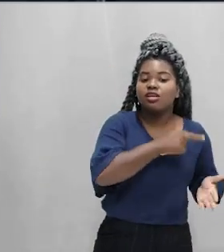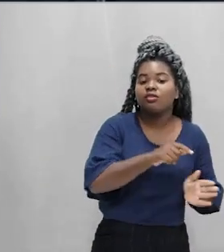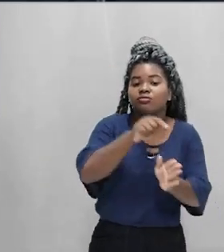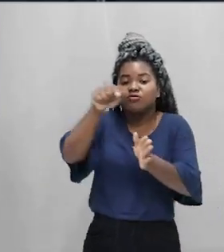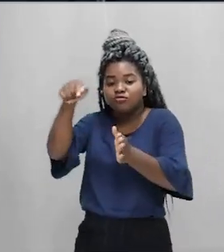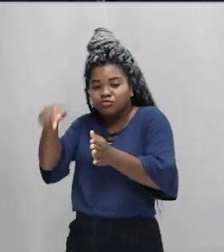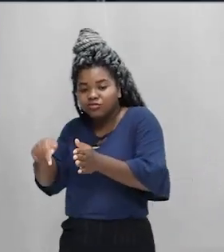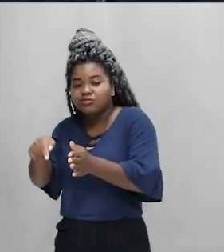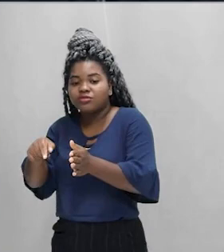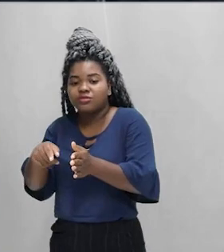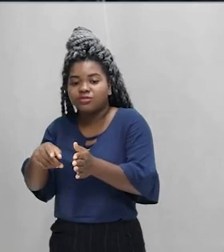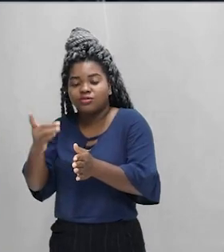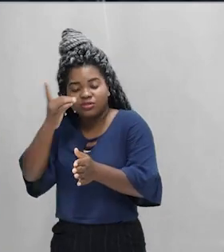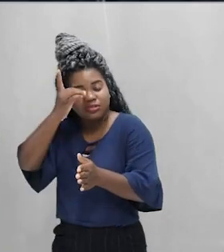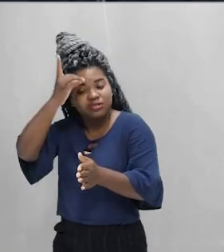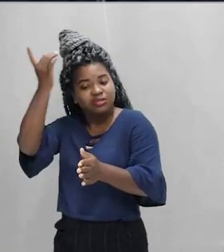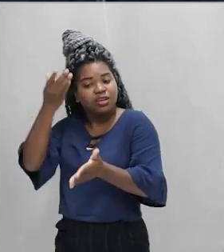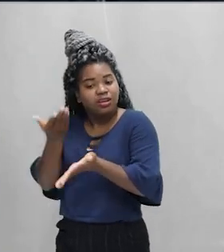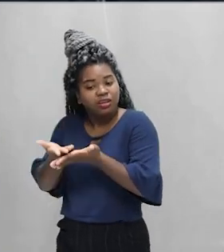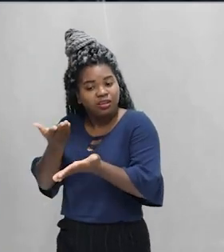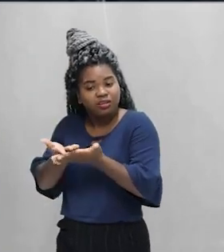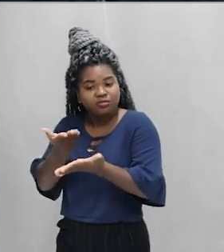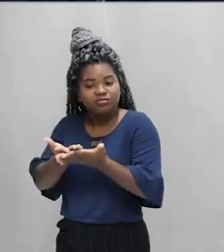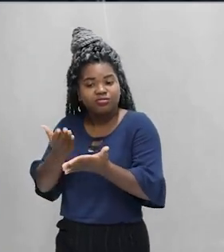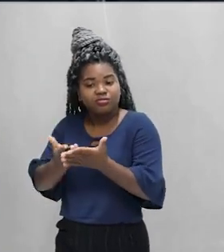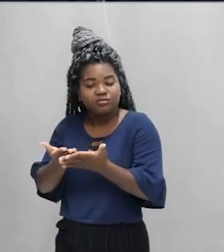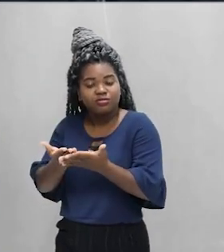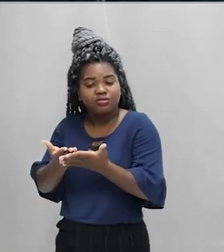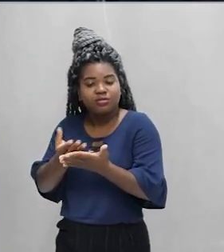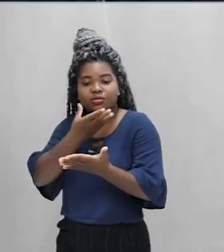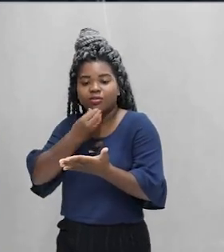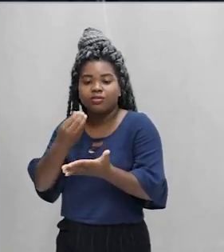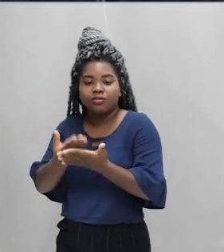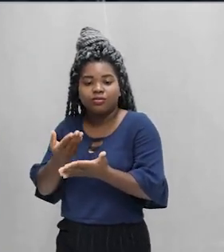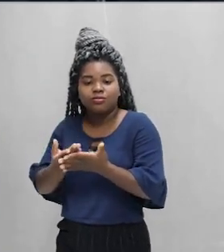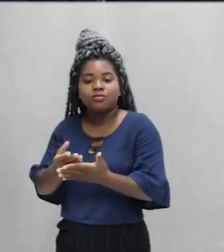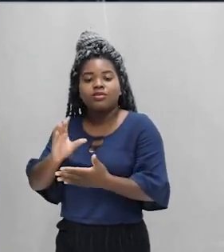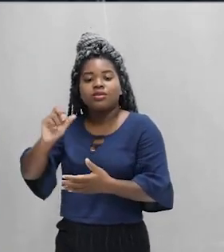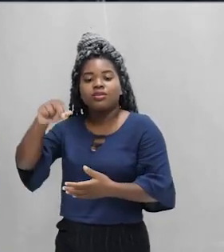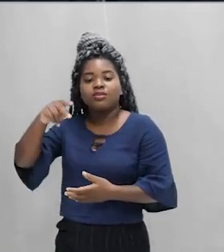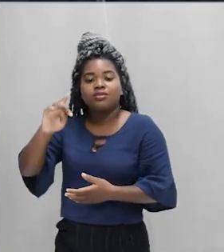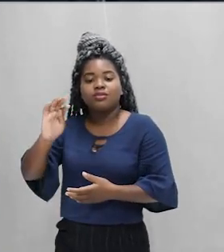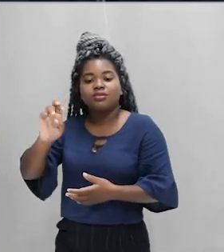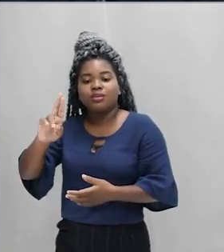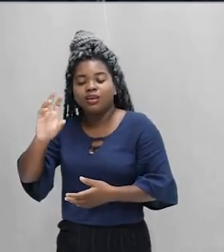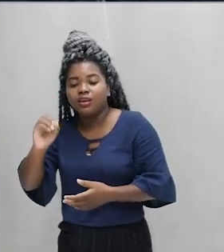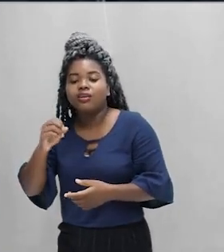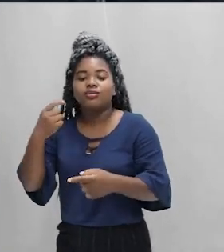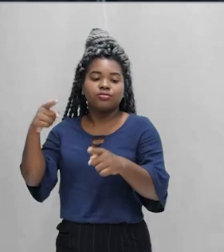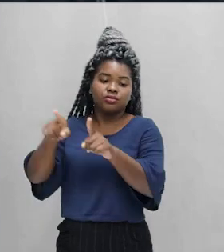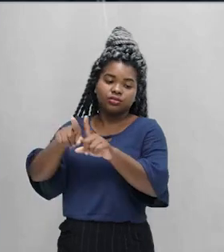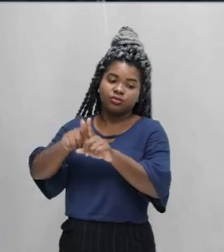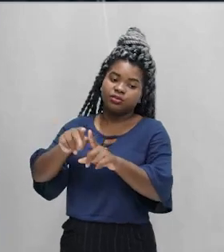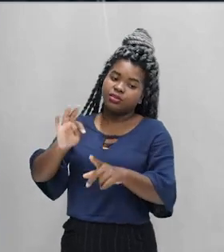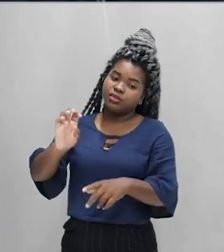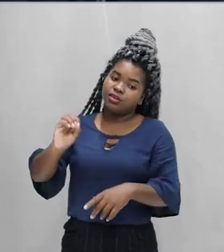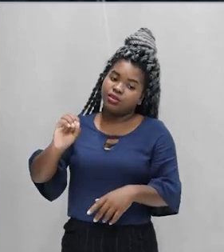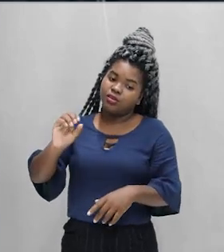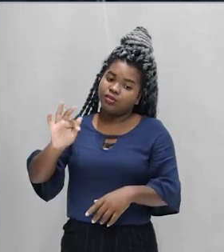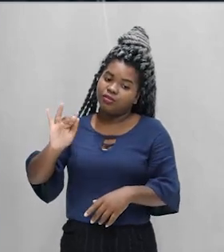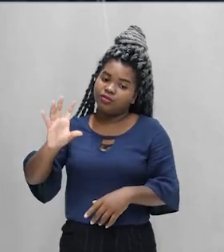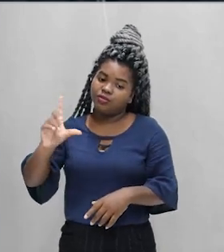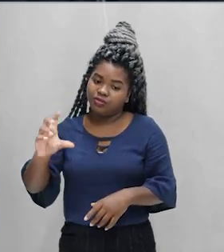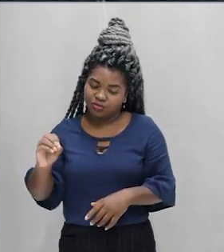lado, os intelectuais estudantes, entre eles, Antero de Quental, Teófilo Braga e Vieira